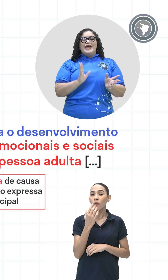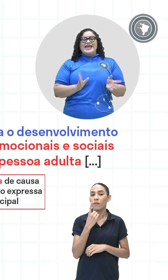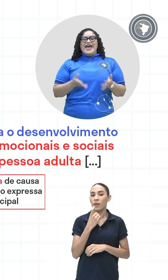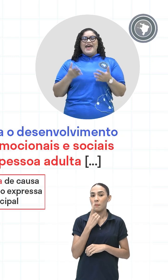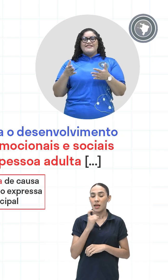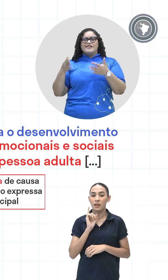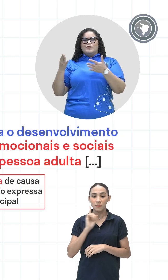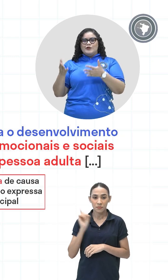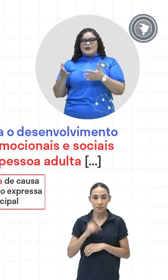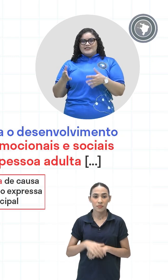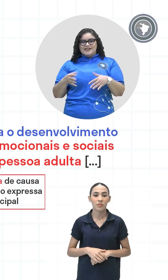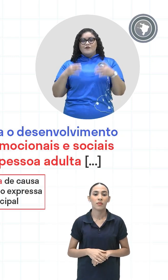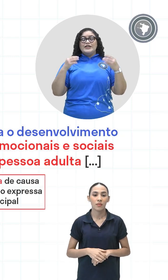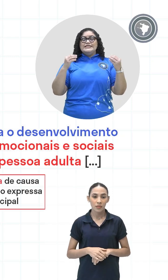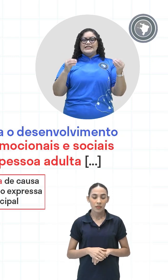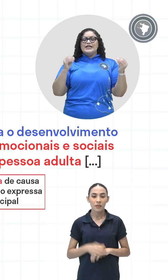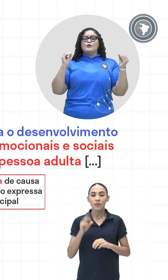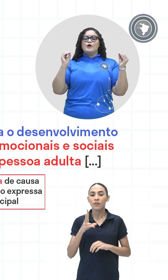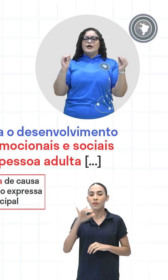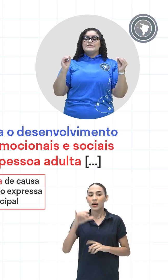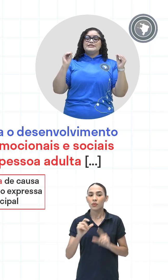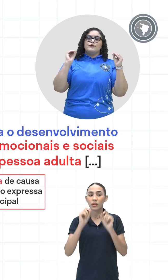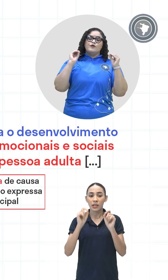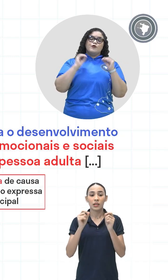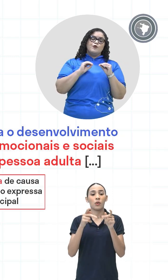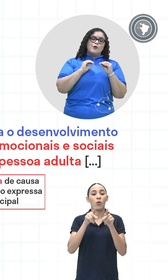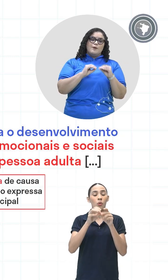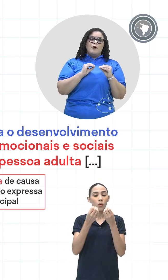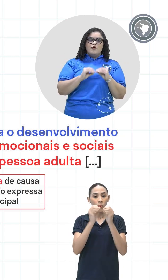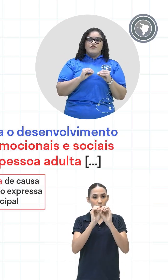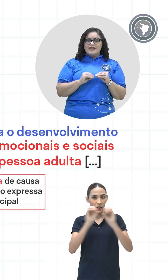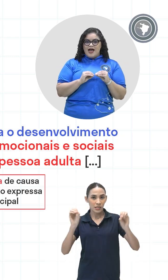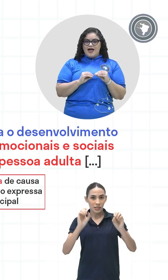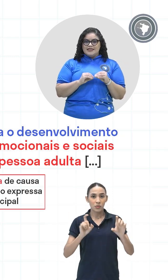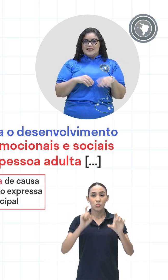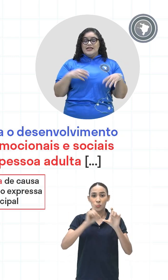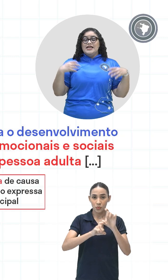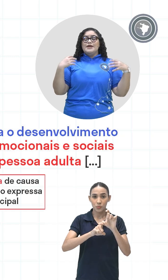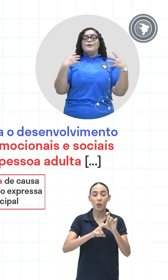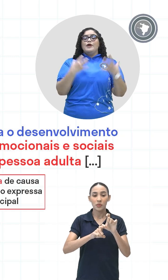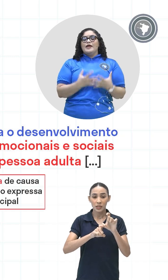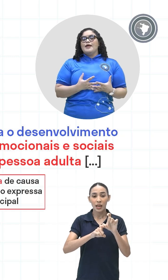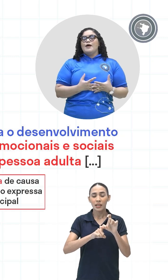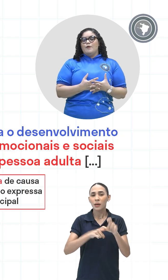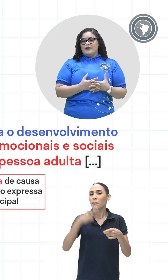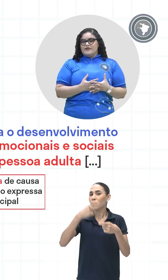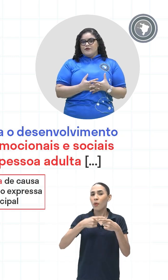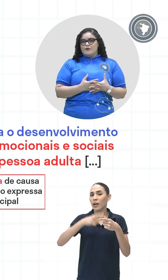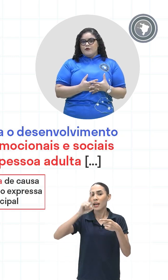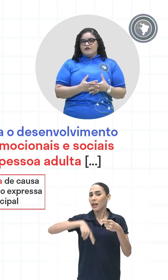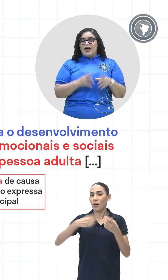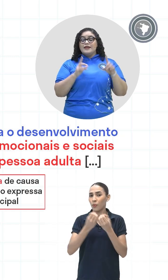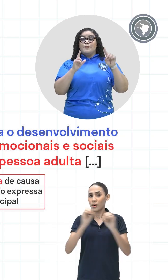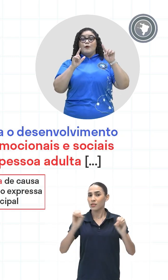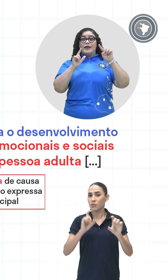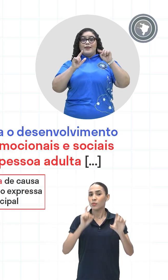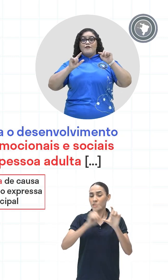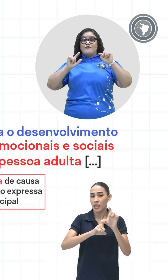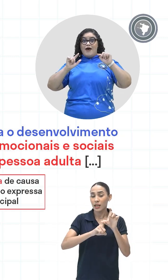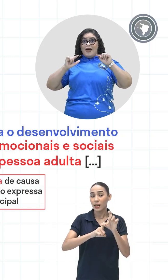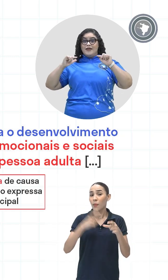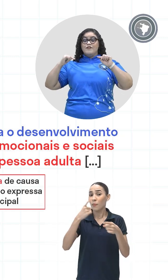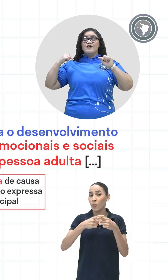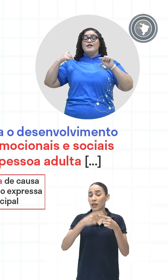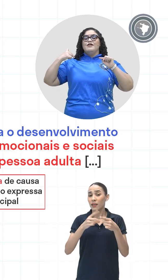só. Essa segunda oração vai ser uma oração subordinada. E por que ela é uma oração subordinada? Porque